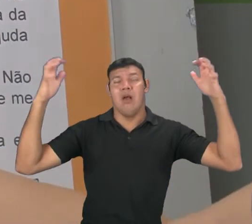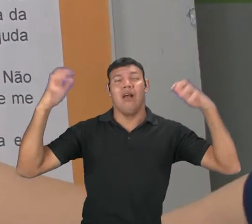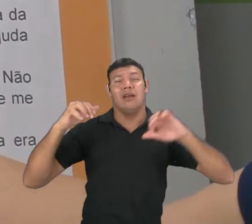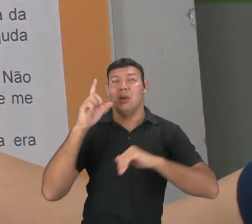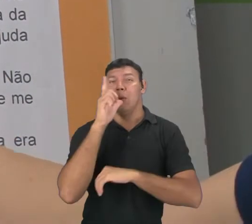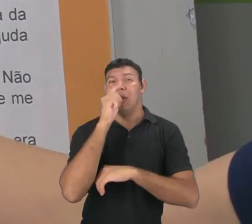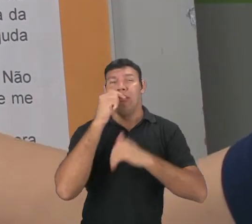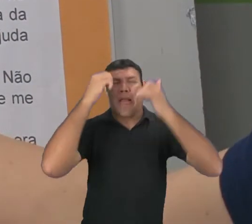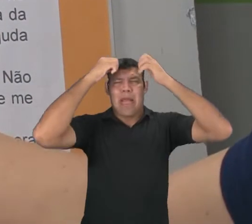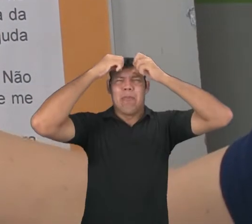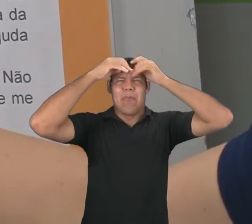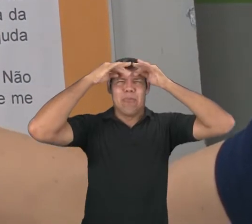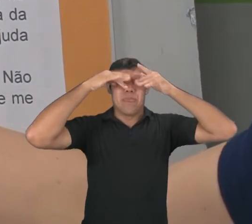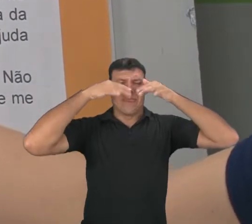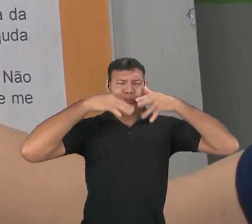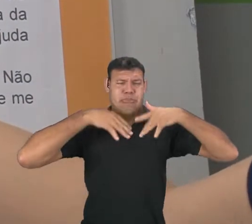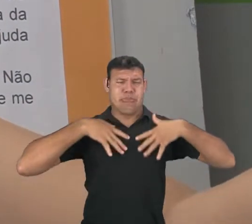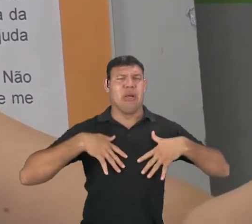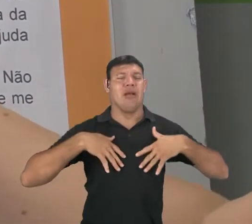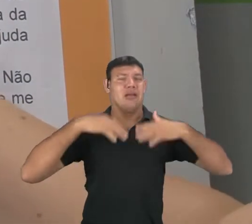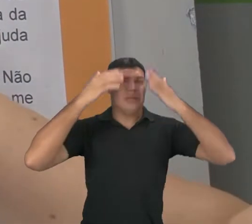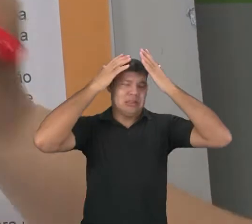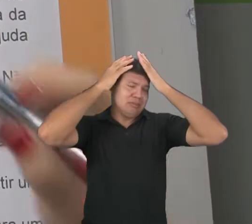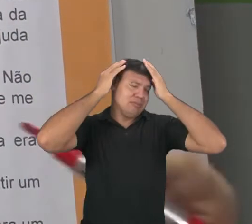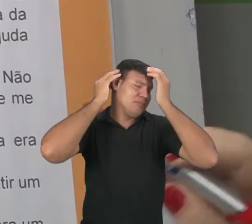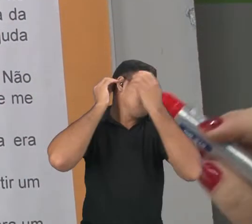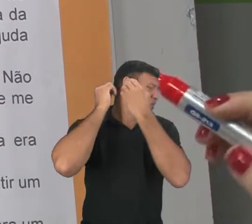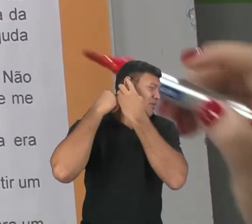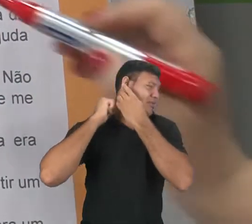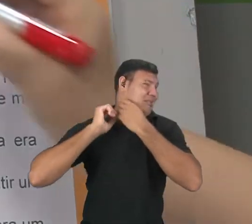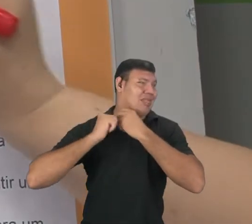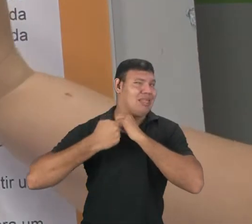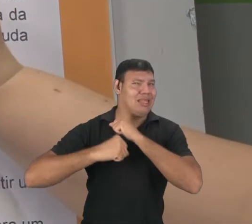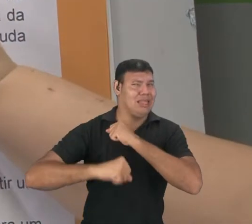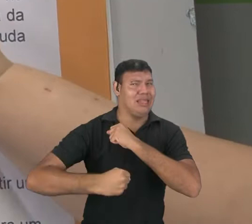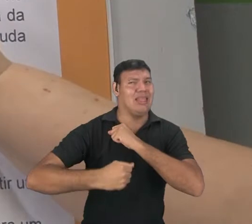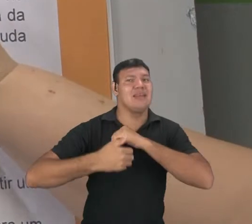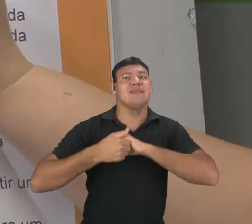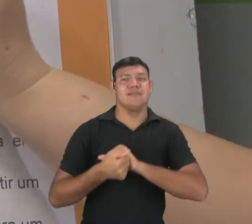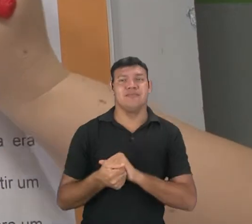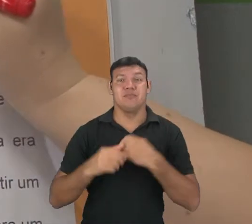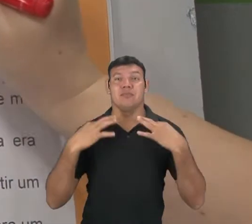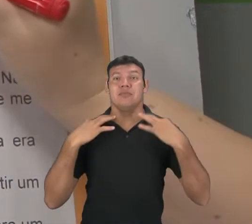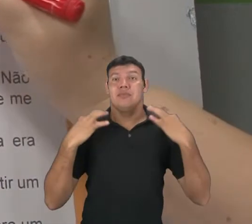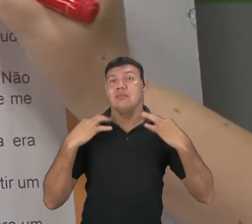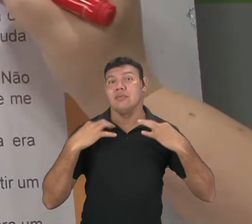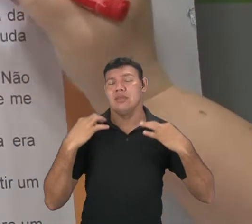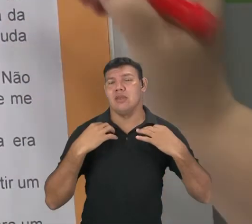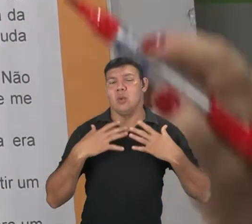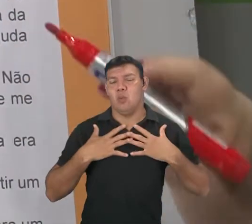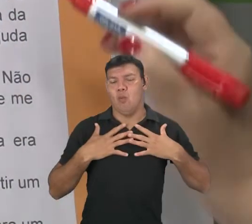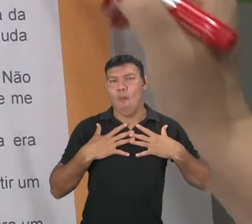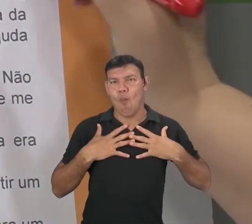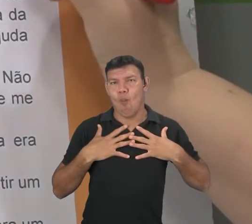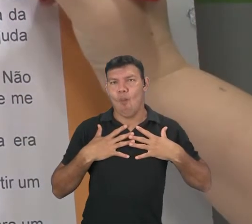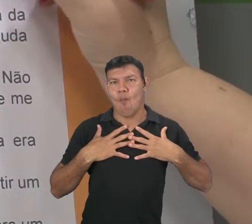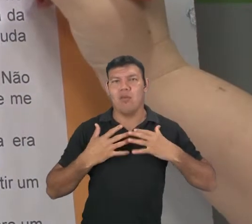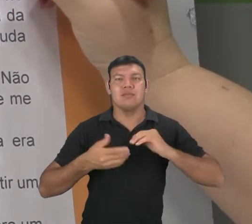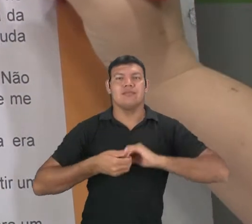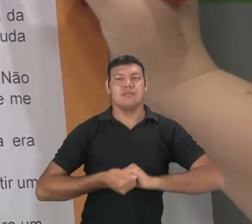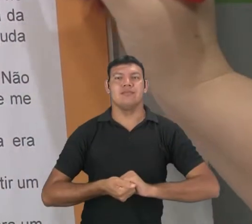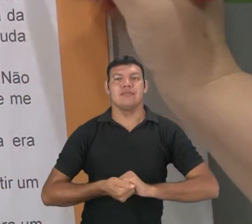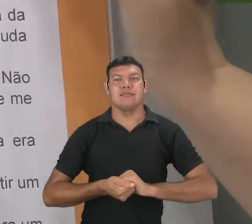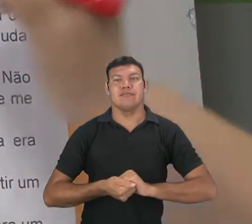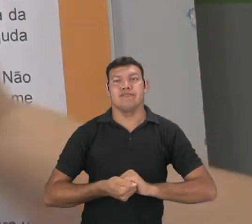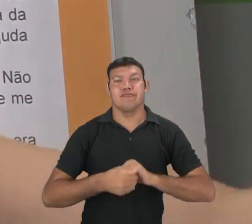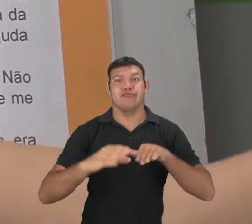encharcada, com os cabelos, né, escorrendo, as roupas grudadas no corpo e